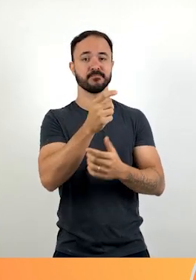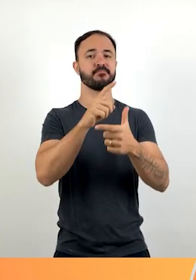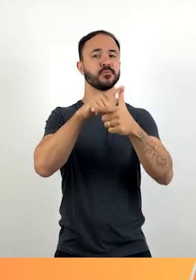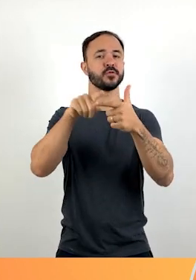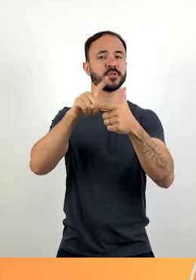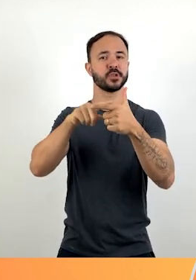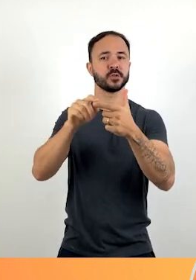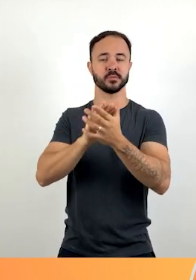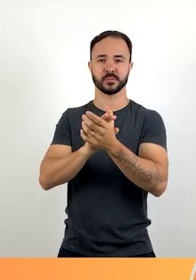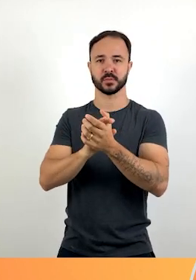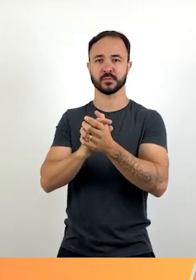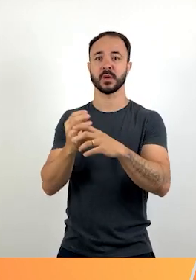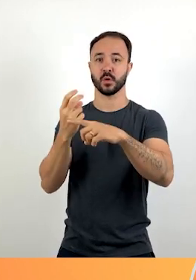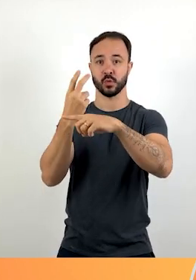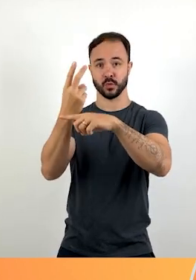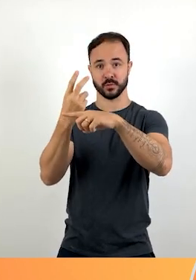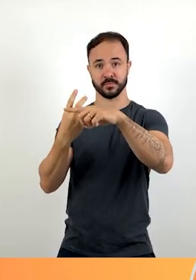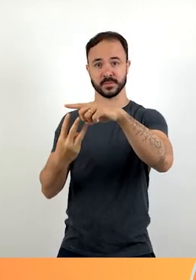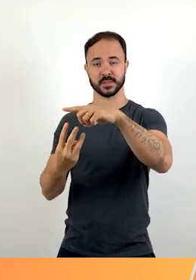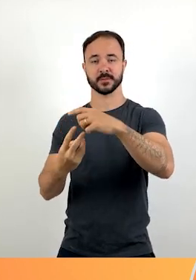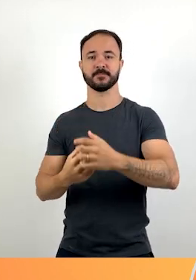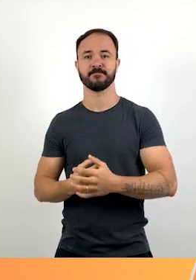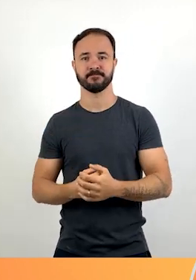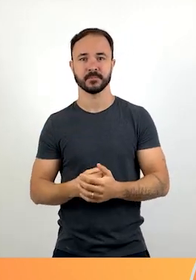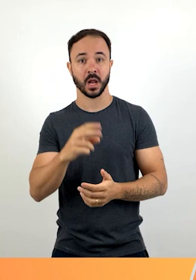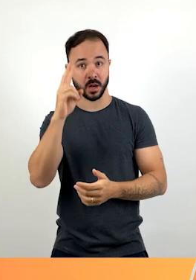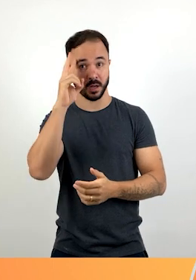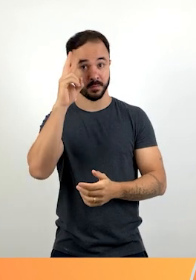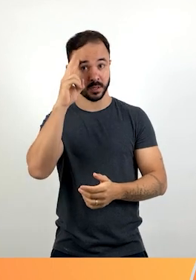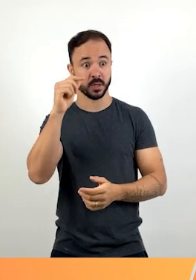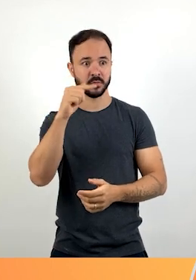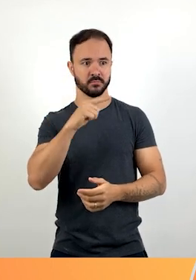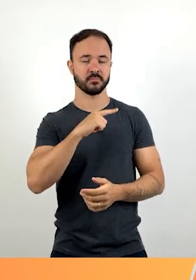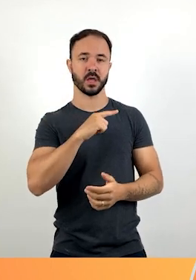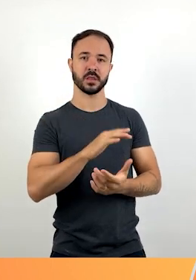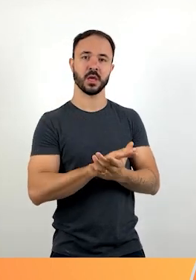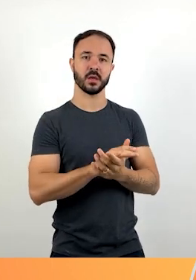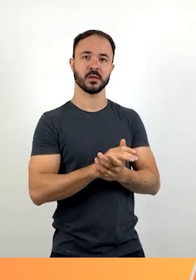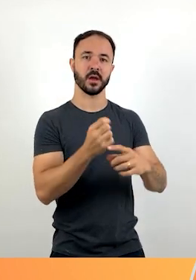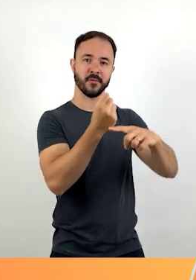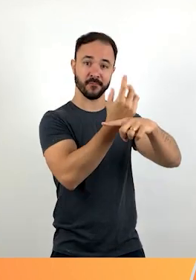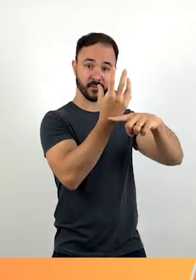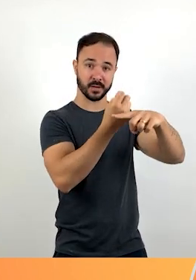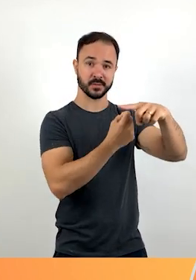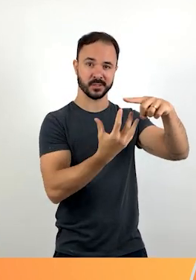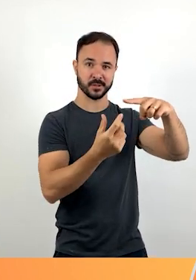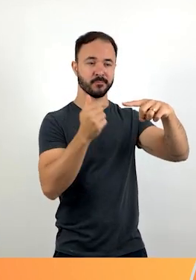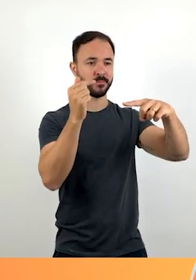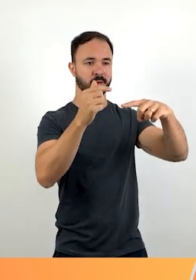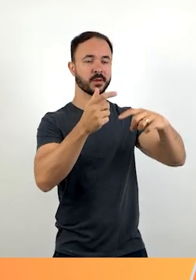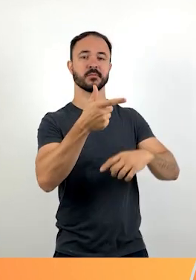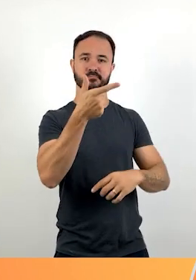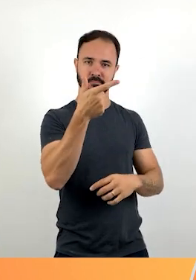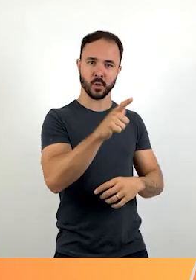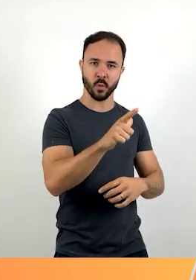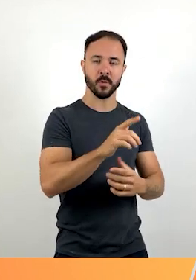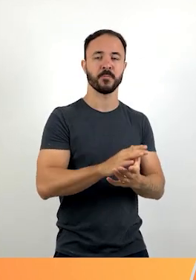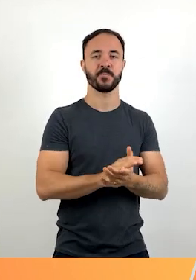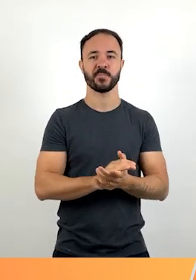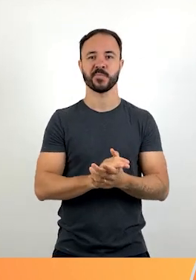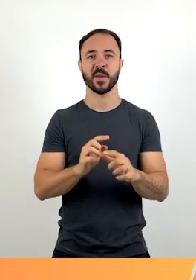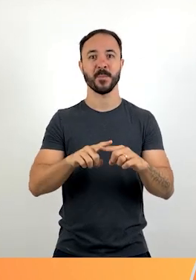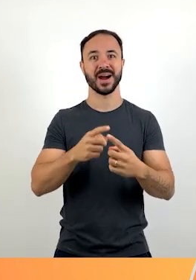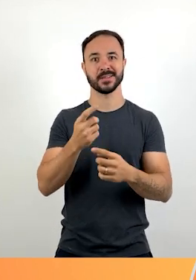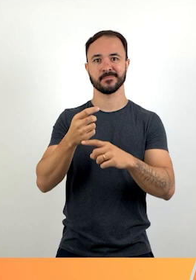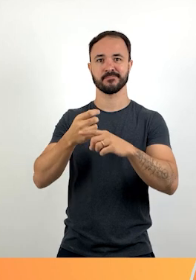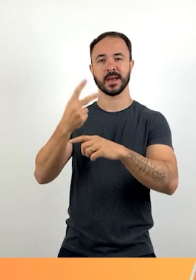2/3. Lembrando que na divisão, quando envolve essas frações, nós vamos repetir a primeira e multiplicar pelo inverso